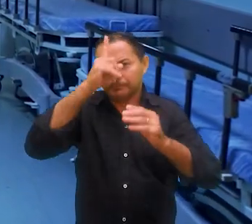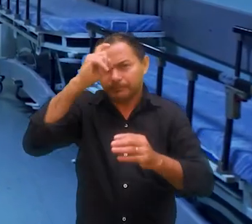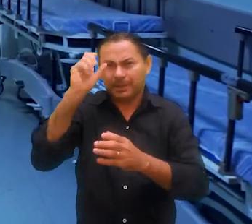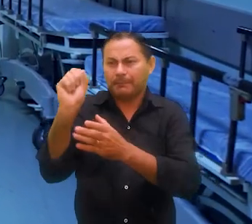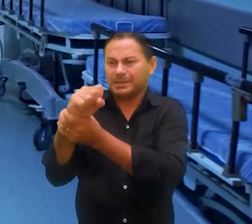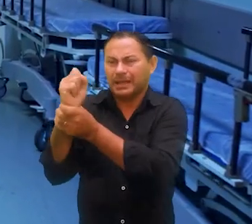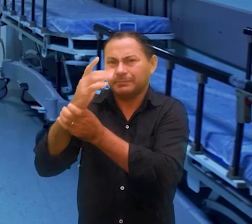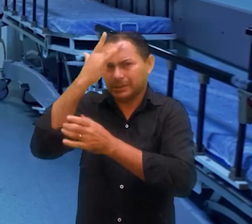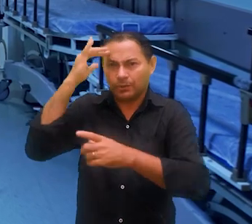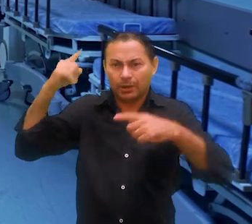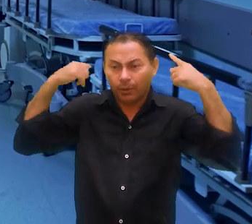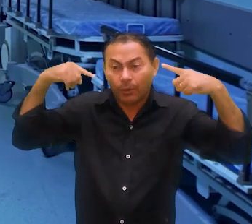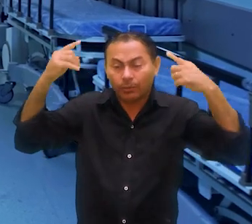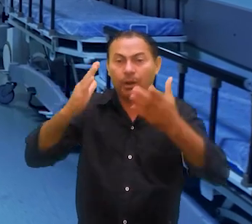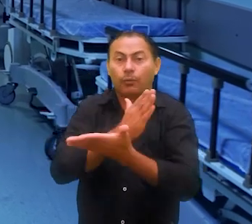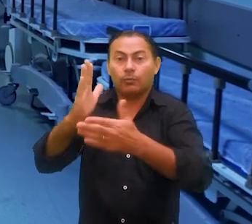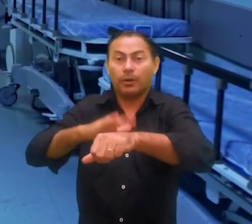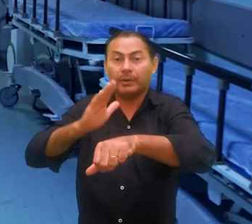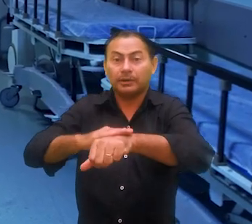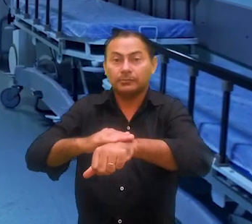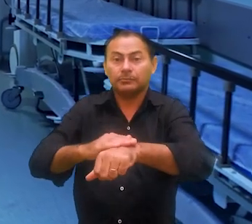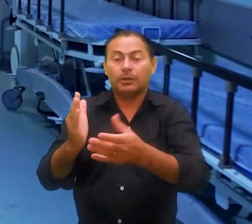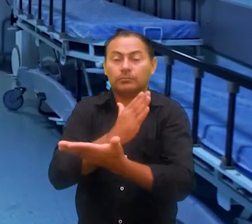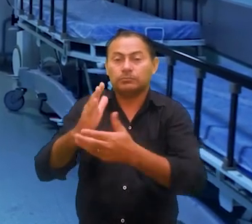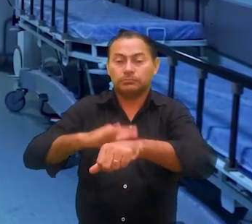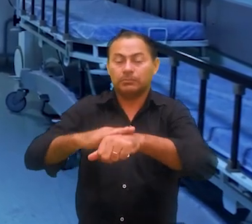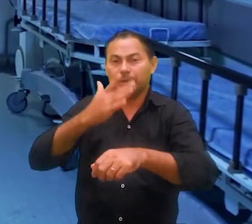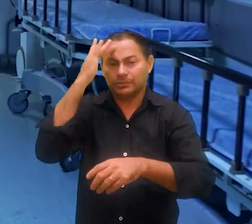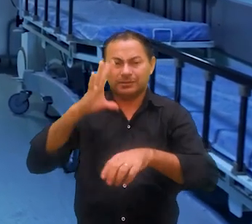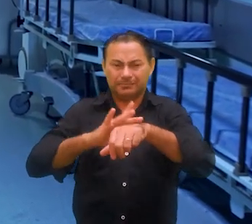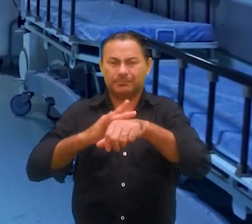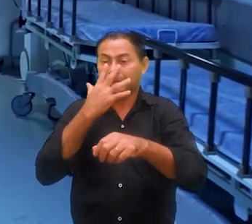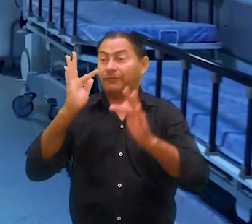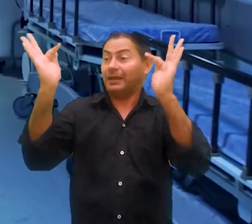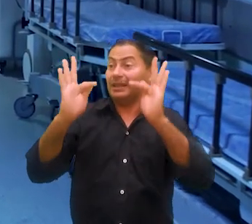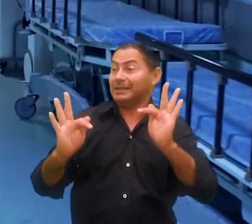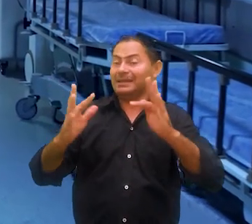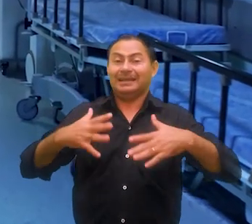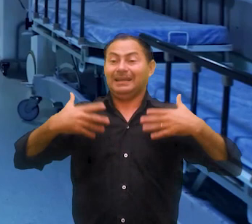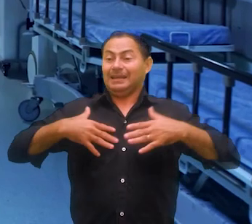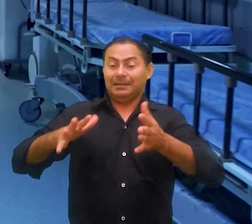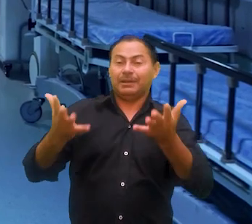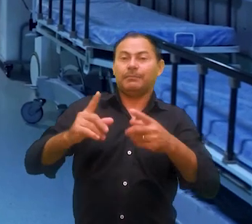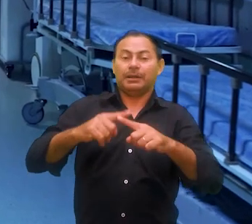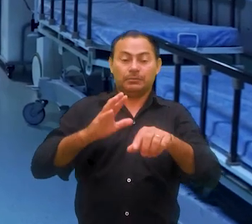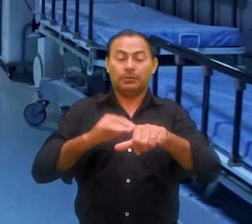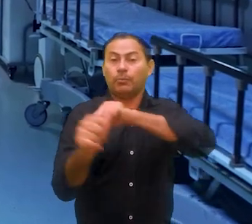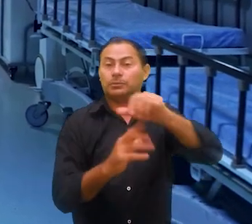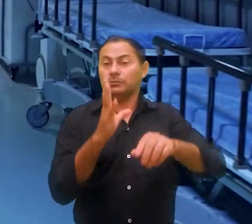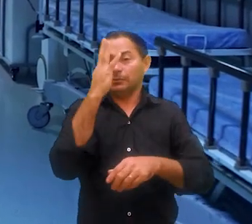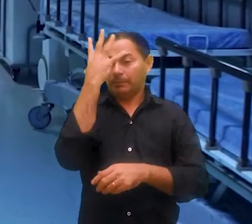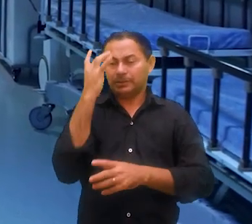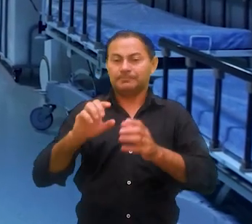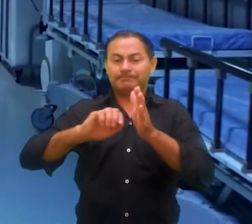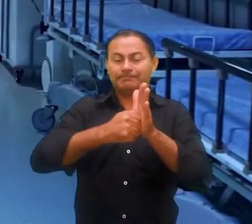observar isso em hospitais psiquiátricos e verificar que em alguns momentos o paciente parece contente, feliz, equilibrado, mas